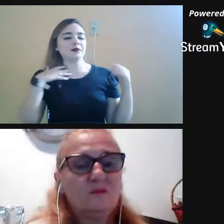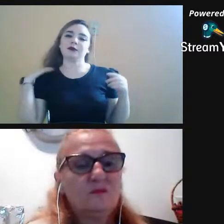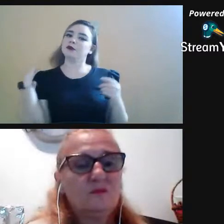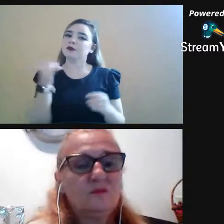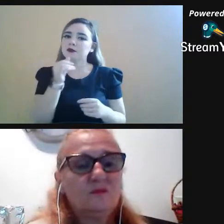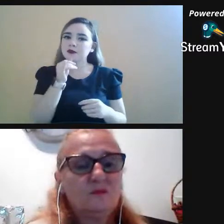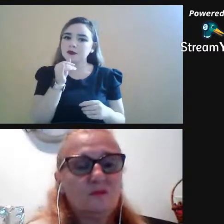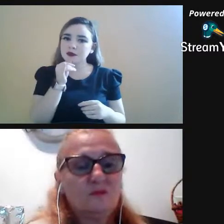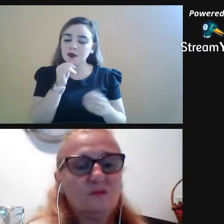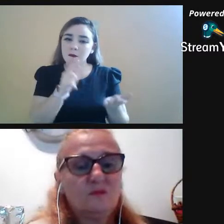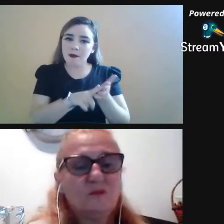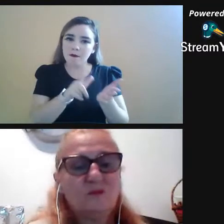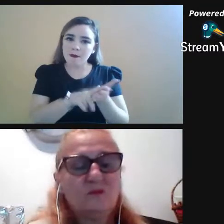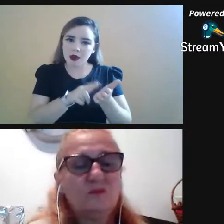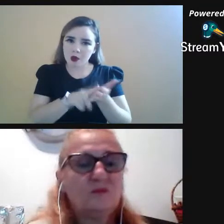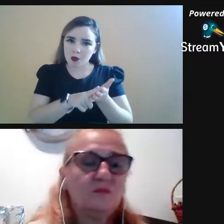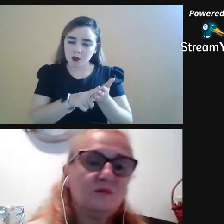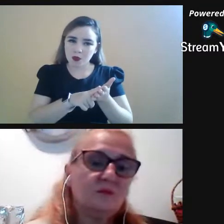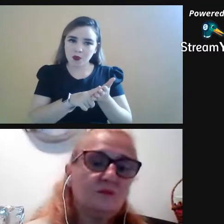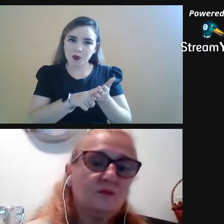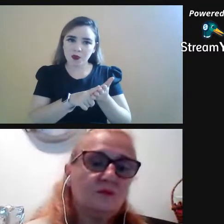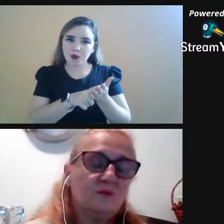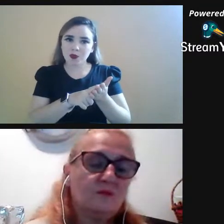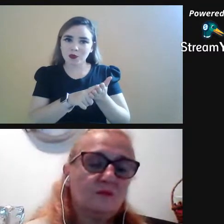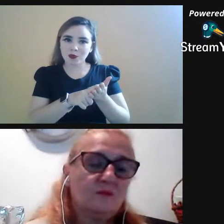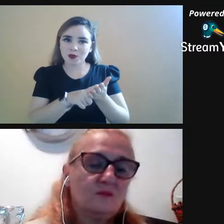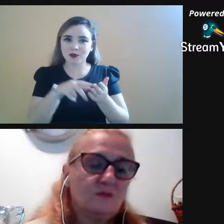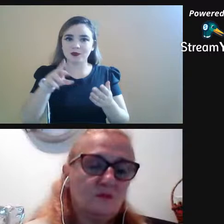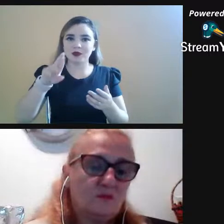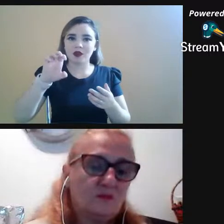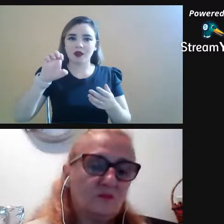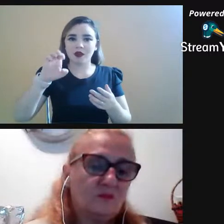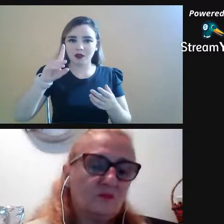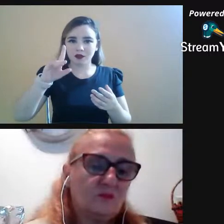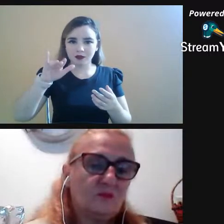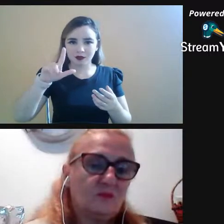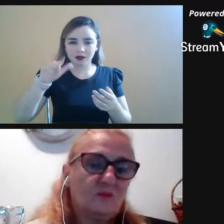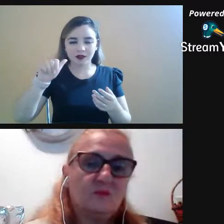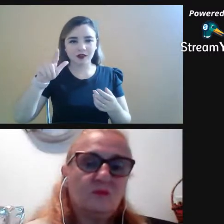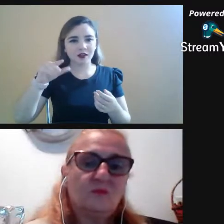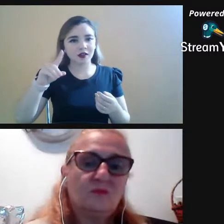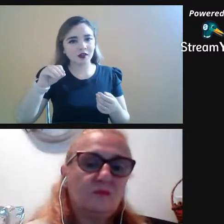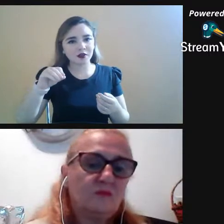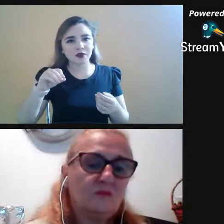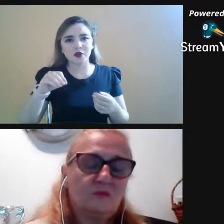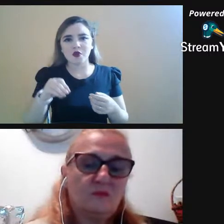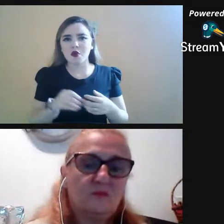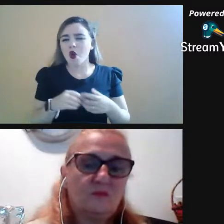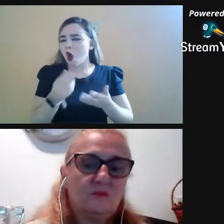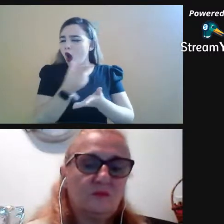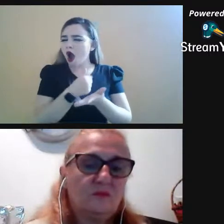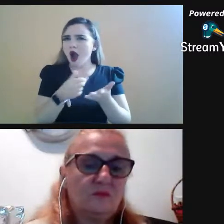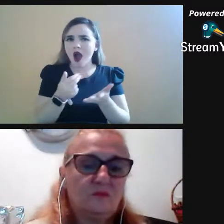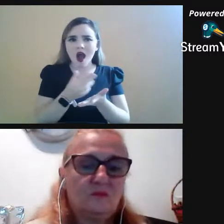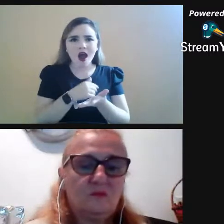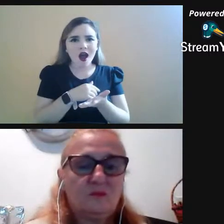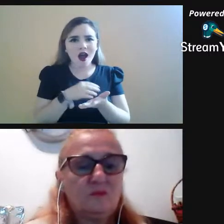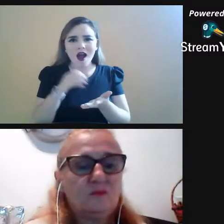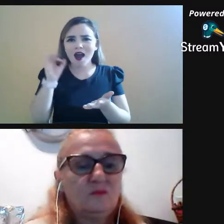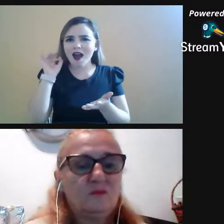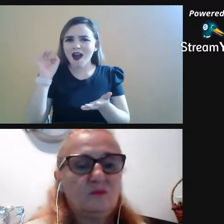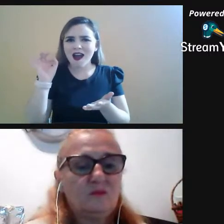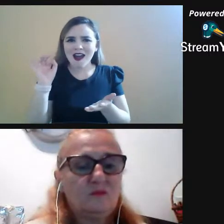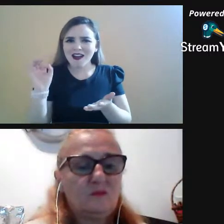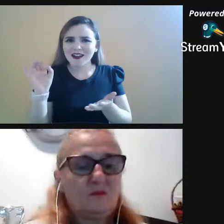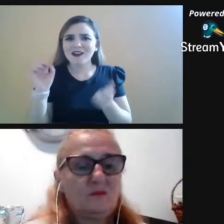papel reciclado, papéis artísticos de altíssima qualidade, pode ser